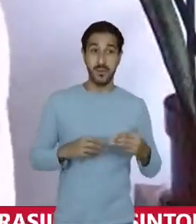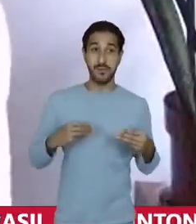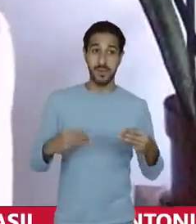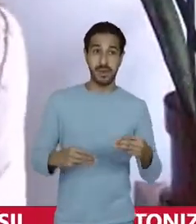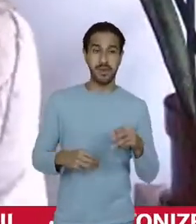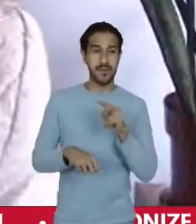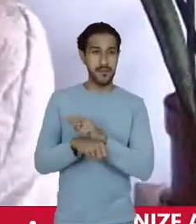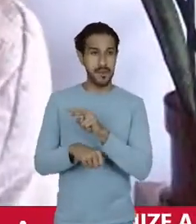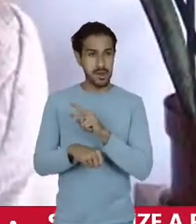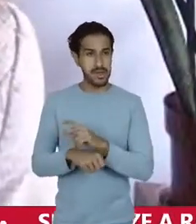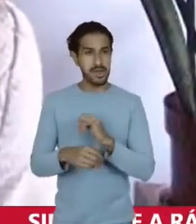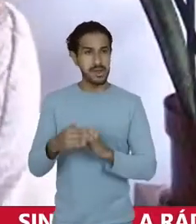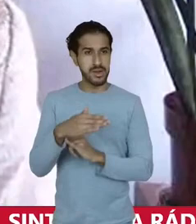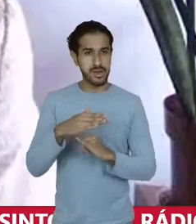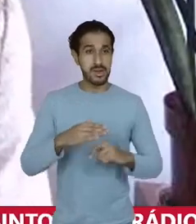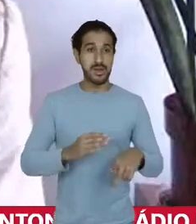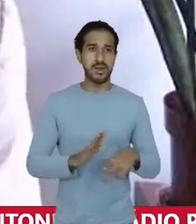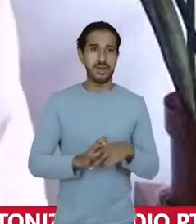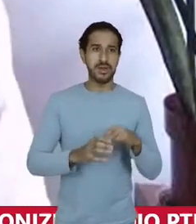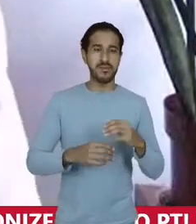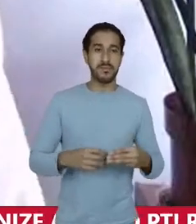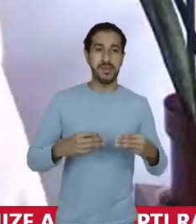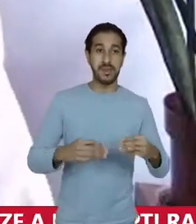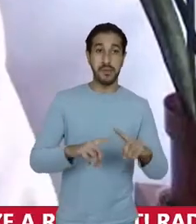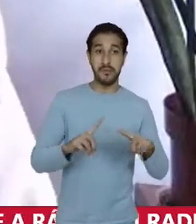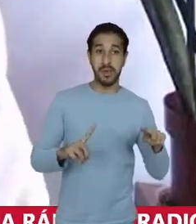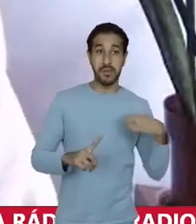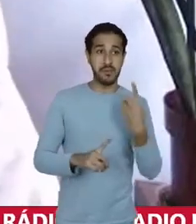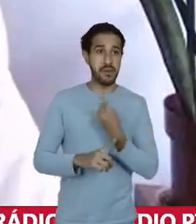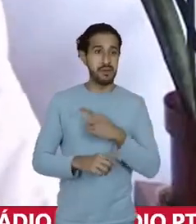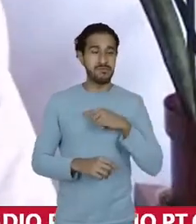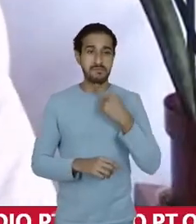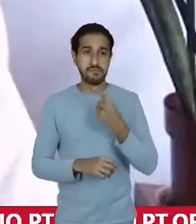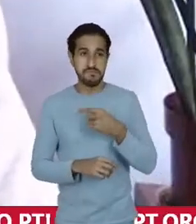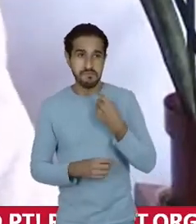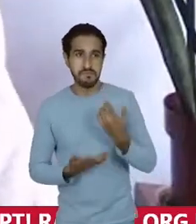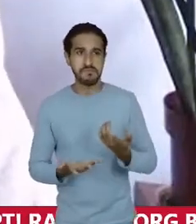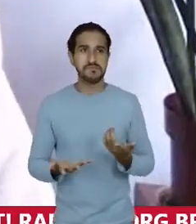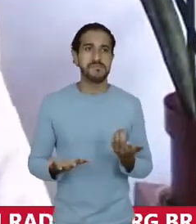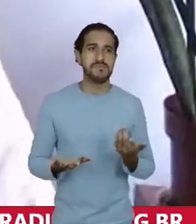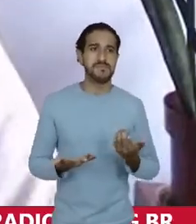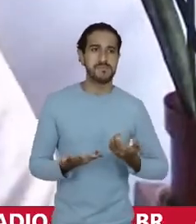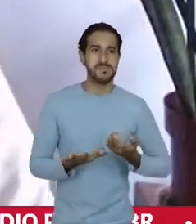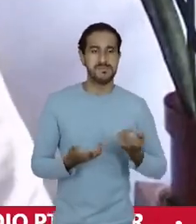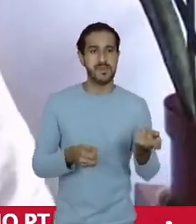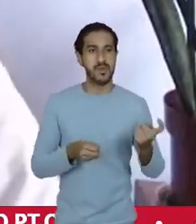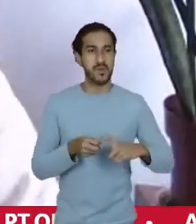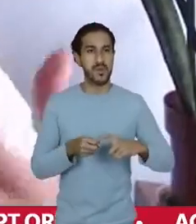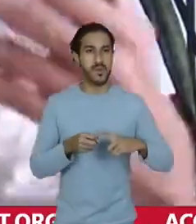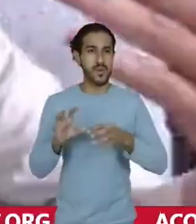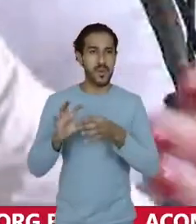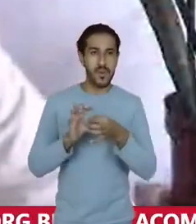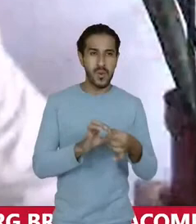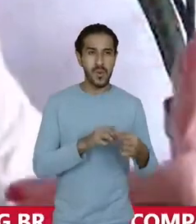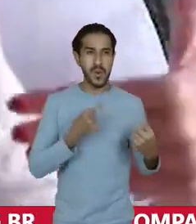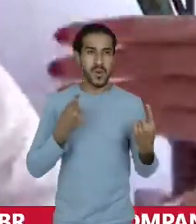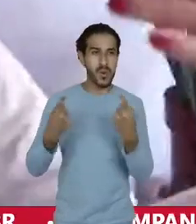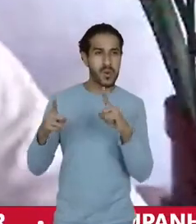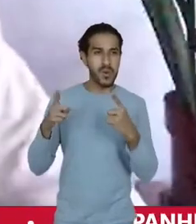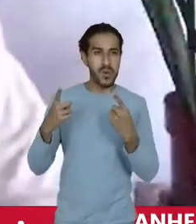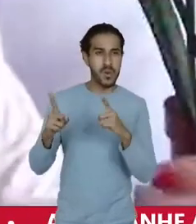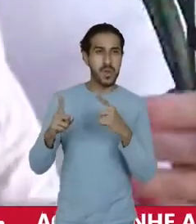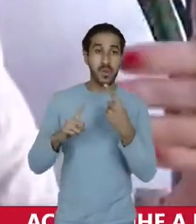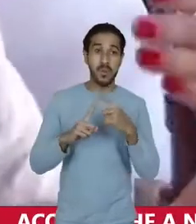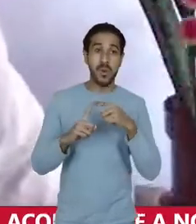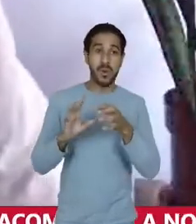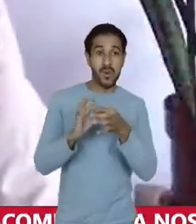Ministério, guardar a institucionalidade do Ministério, mas nós não conseguimos reverter o quadro de ataques,